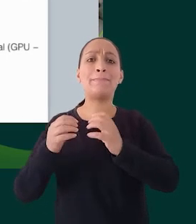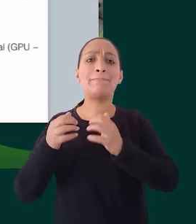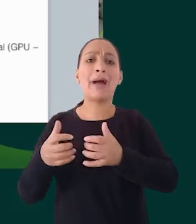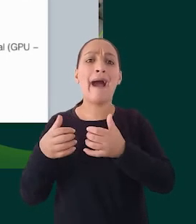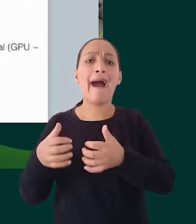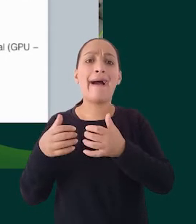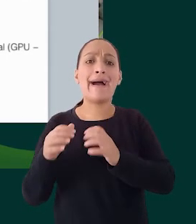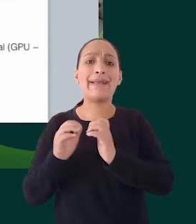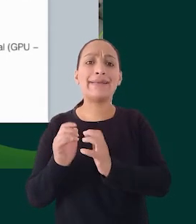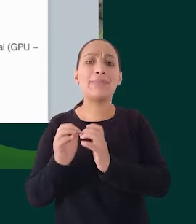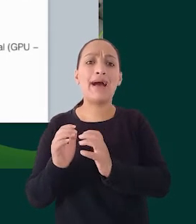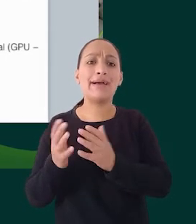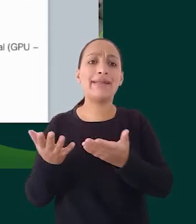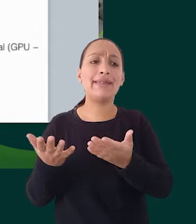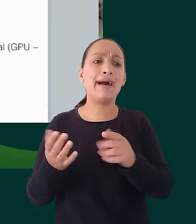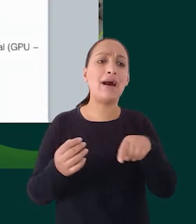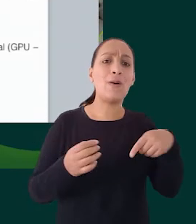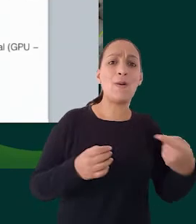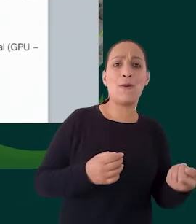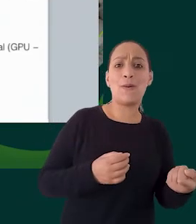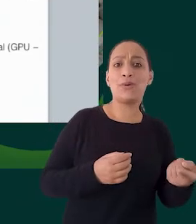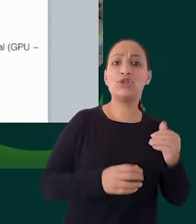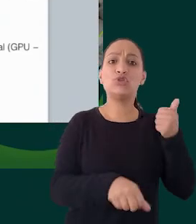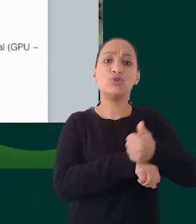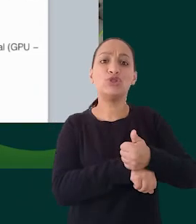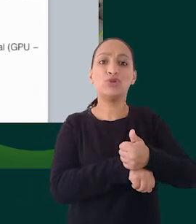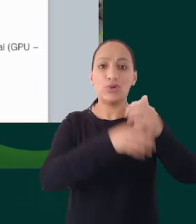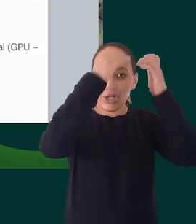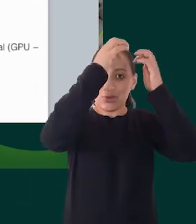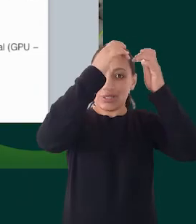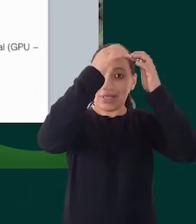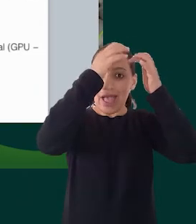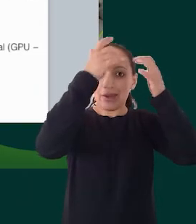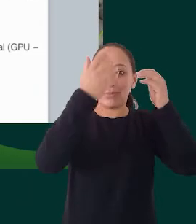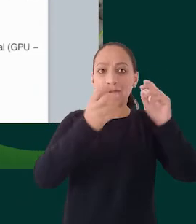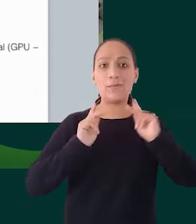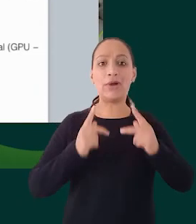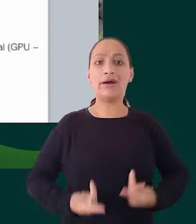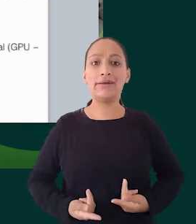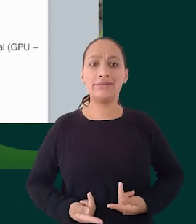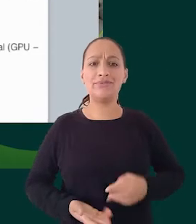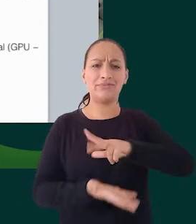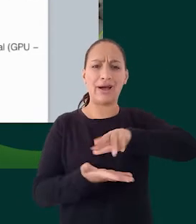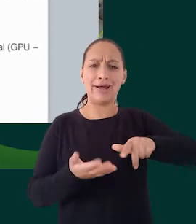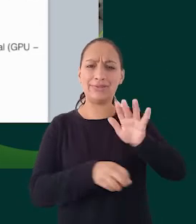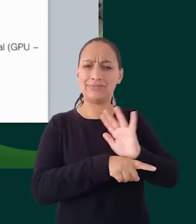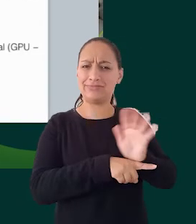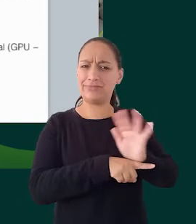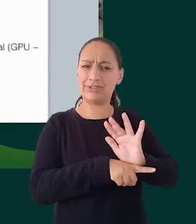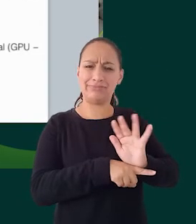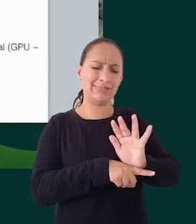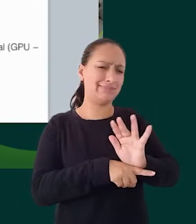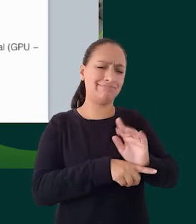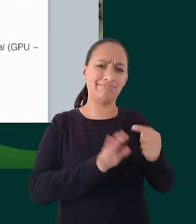ser humano. Várias obras ficcionais surgiram a partir daí, né?